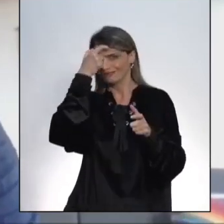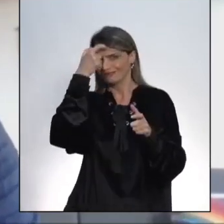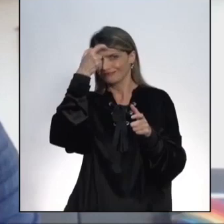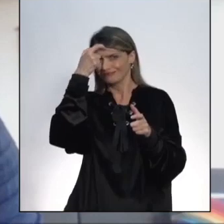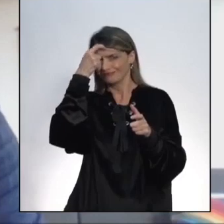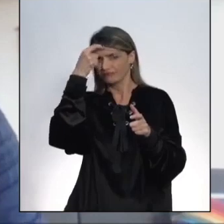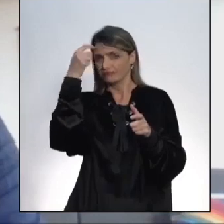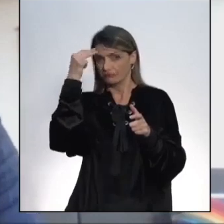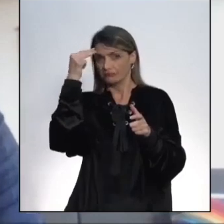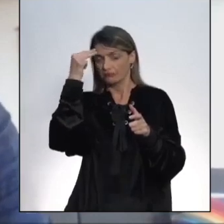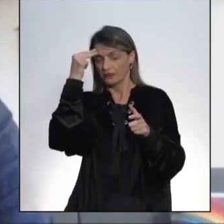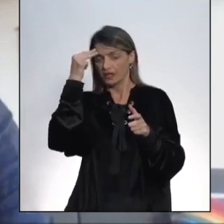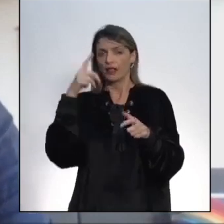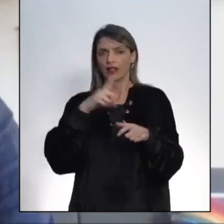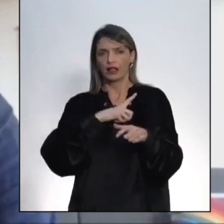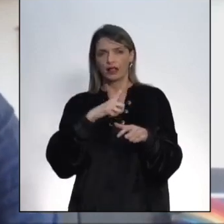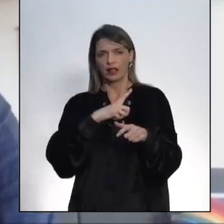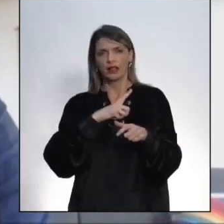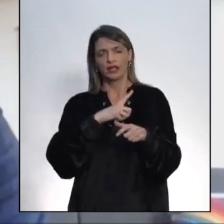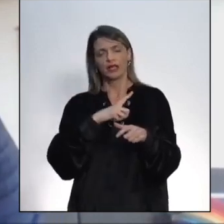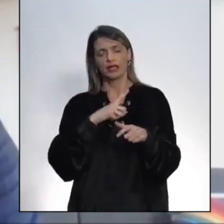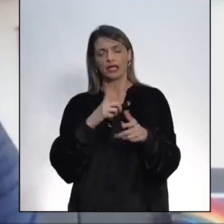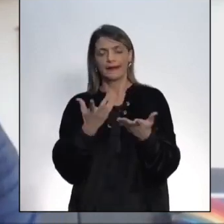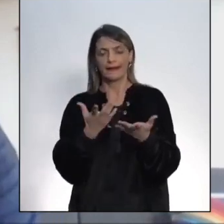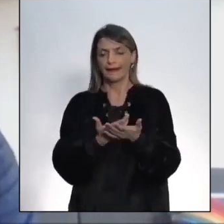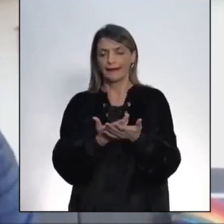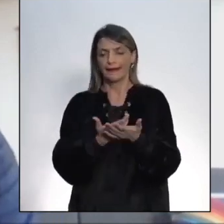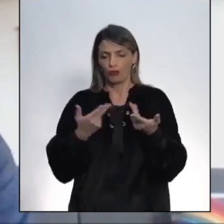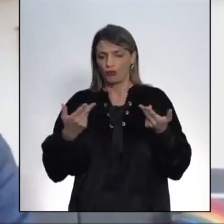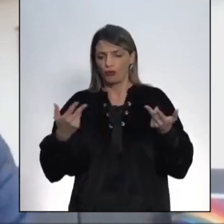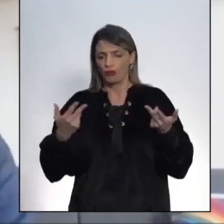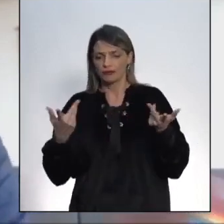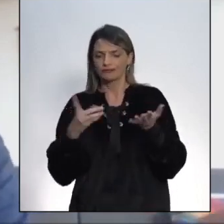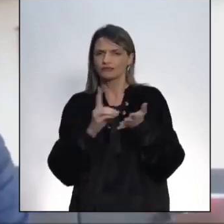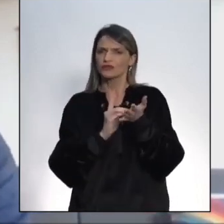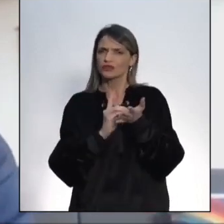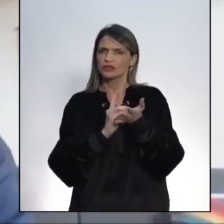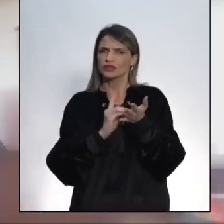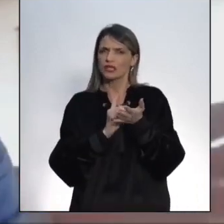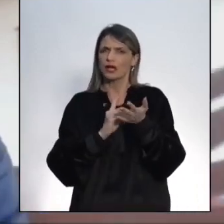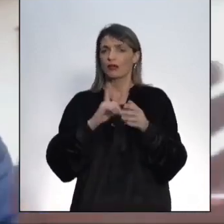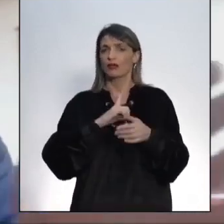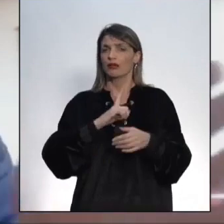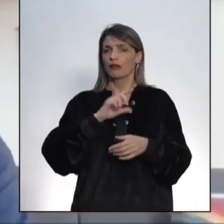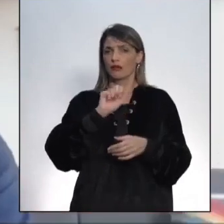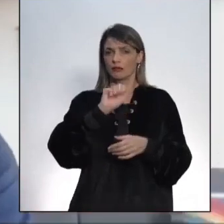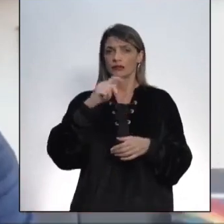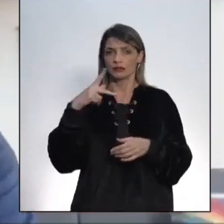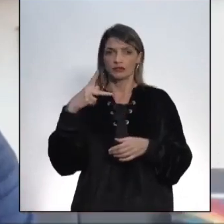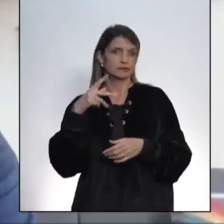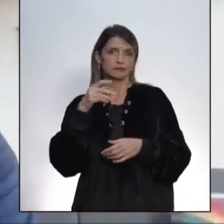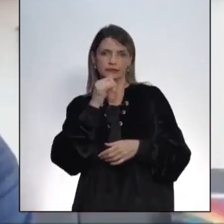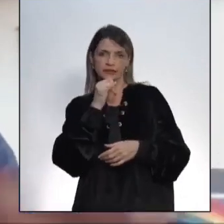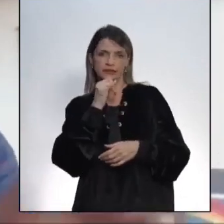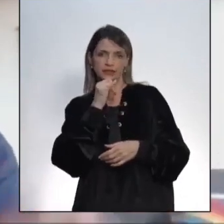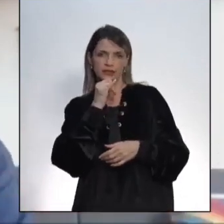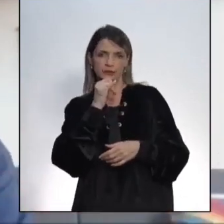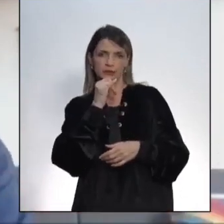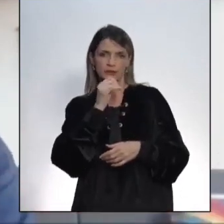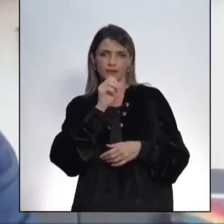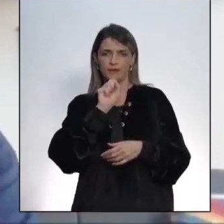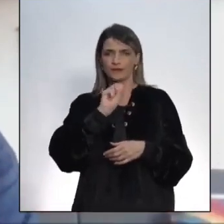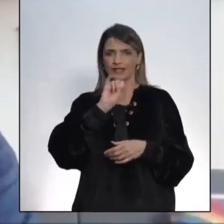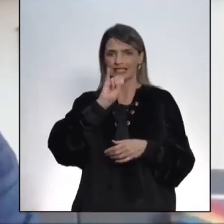sim ferramentas digitais que ajudam a gente nisso. Tem aplicativos, tem um aplicativo, por exemplo, que eu já usei que chama